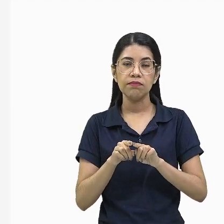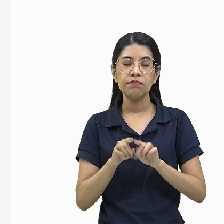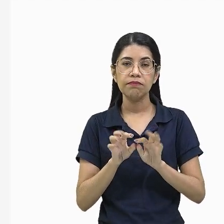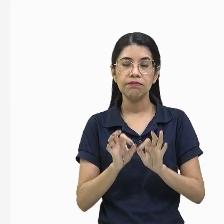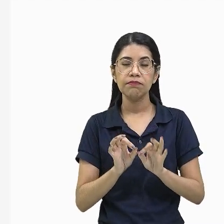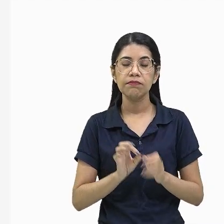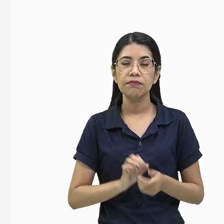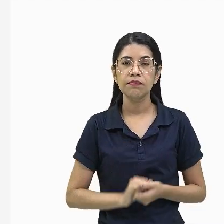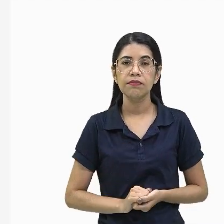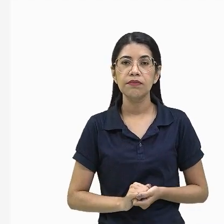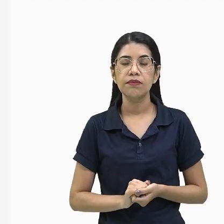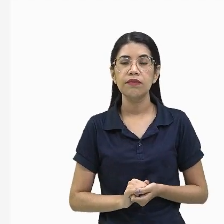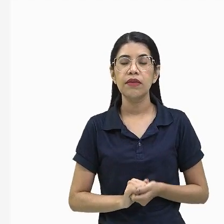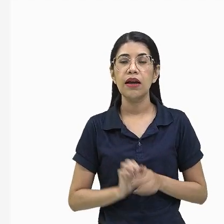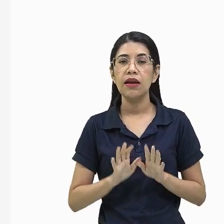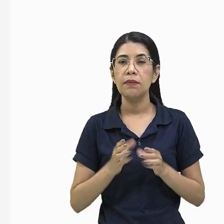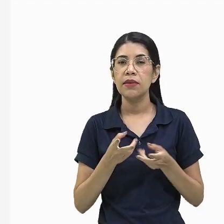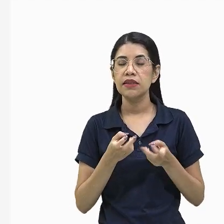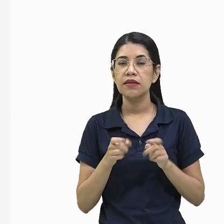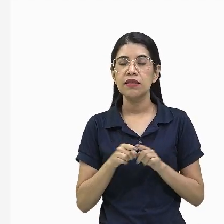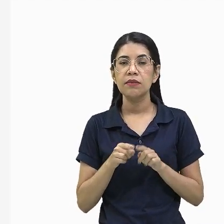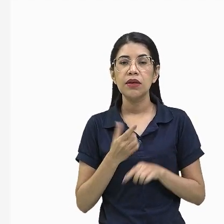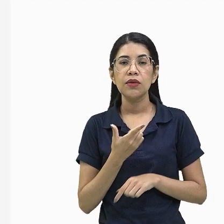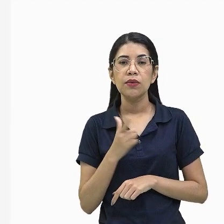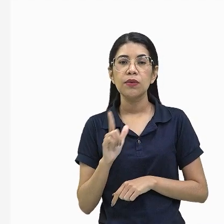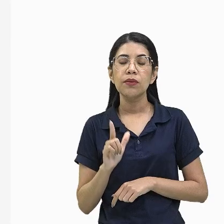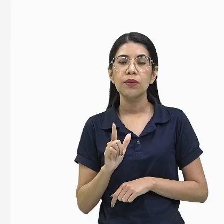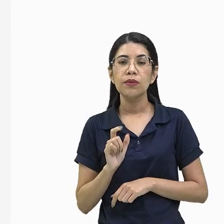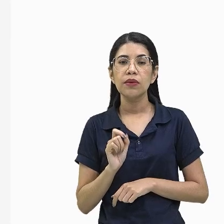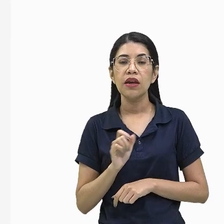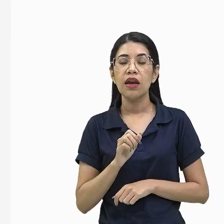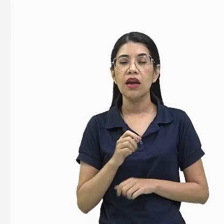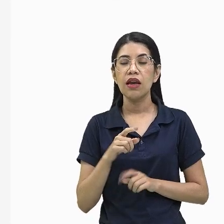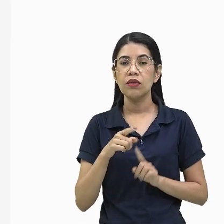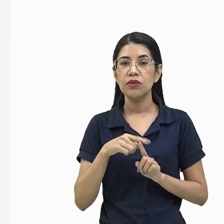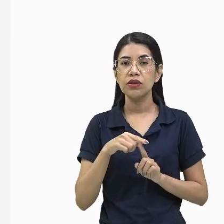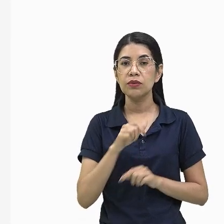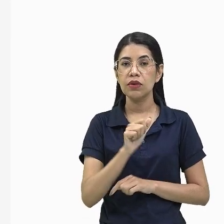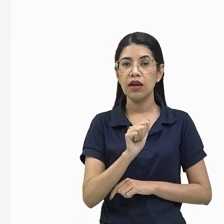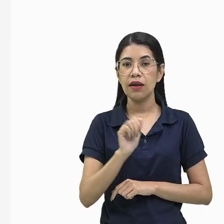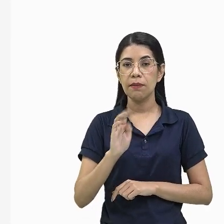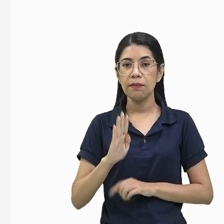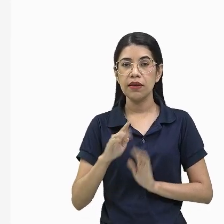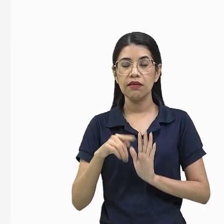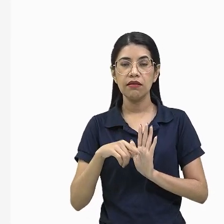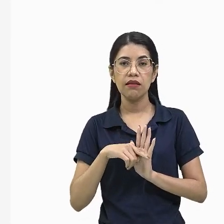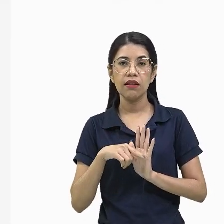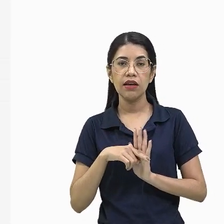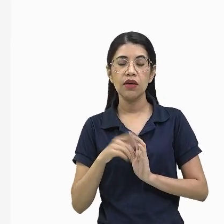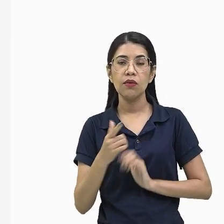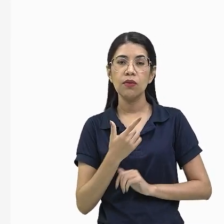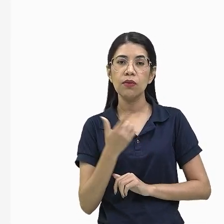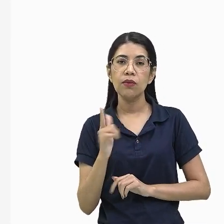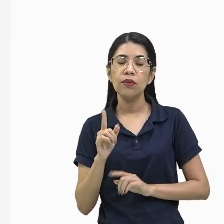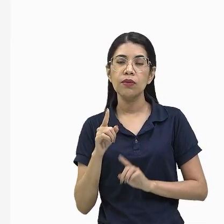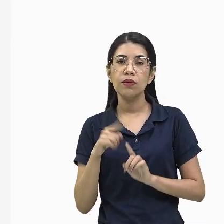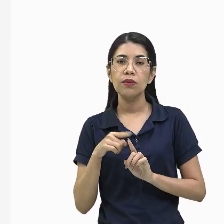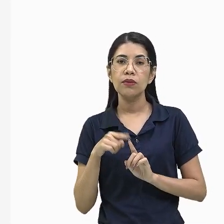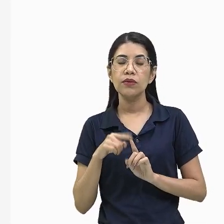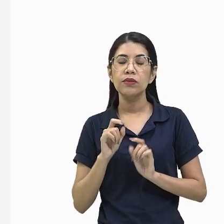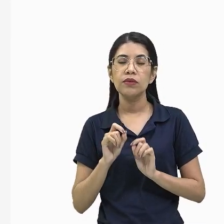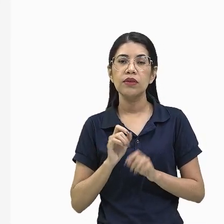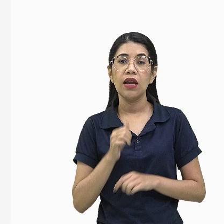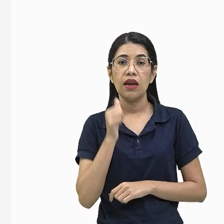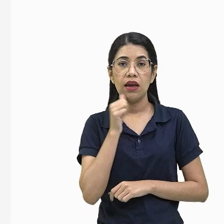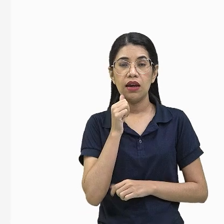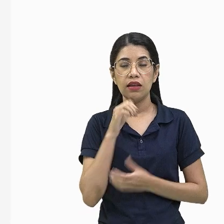nesse gesto. Observem o outro também. Ela é AB negativo, né? Mas temos outro tipo sanguíneo. Ela representa esse grupo de